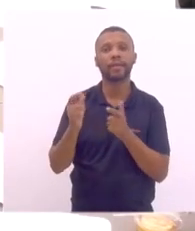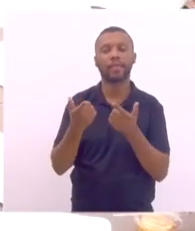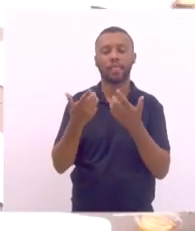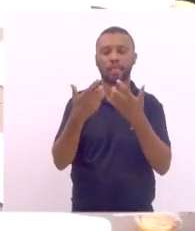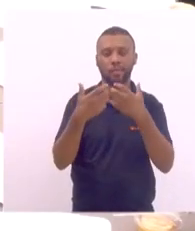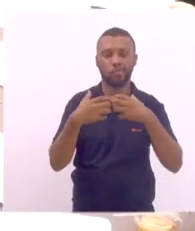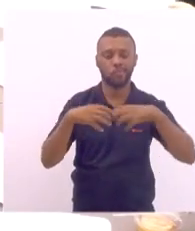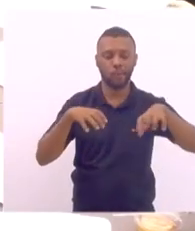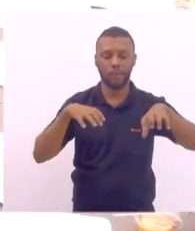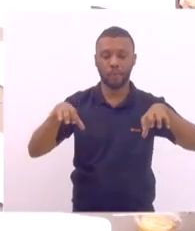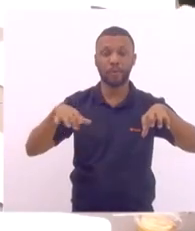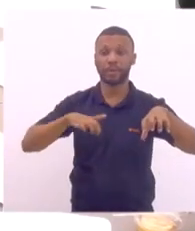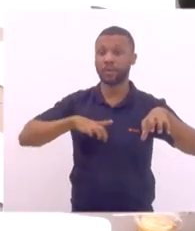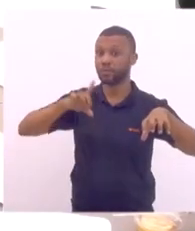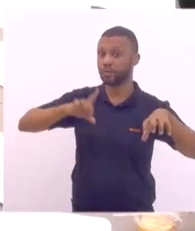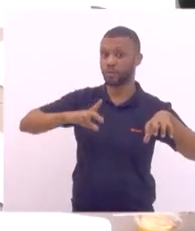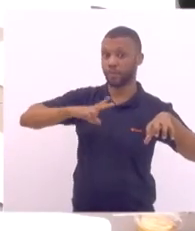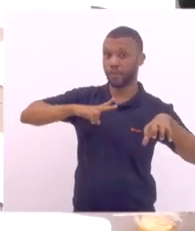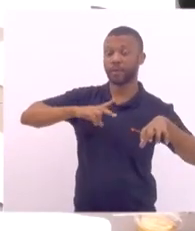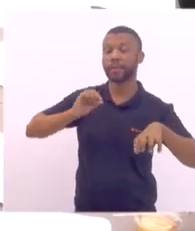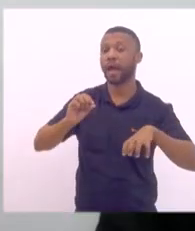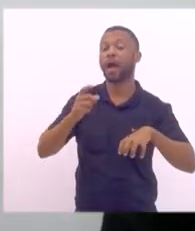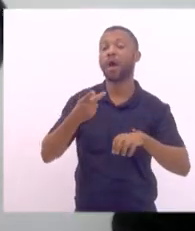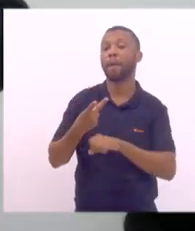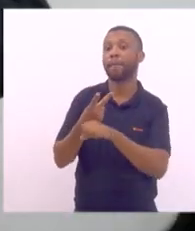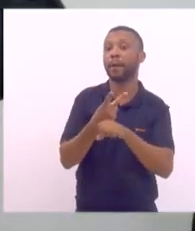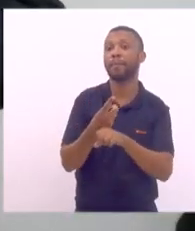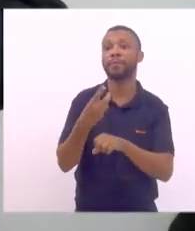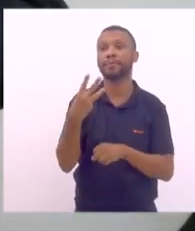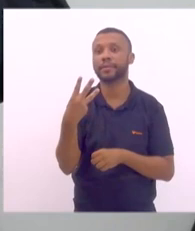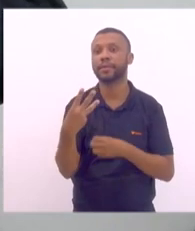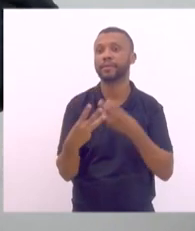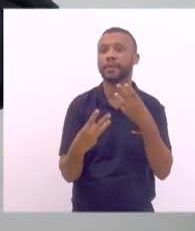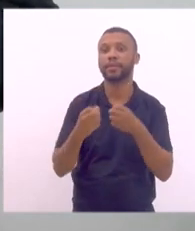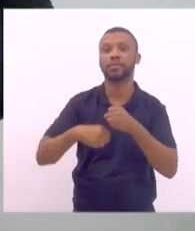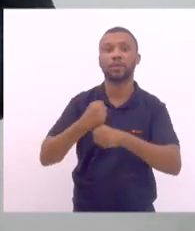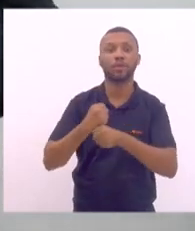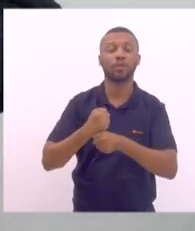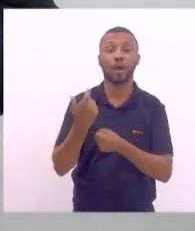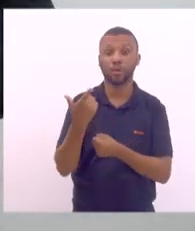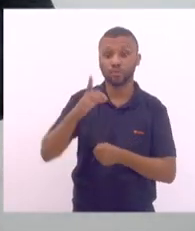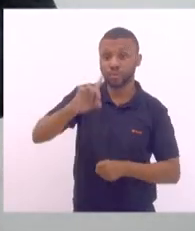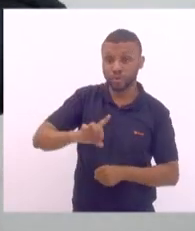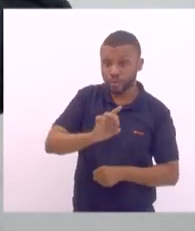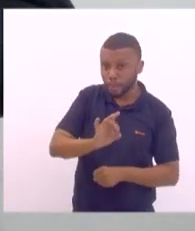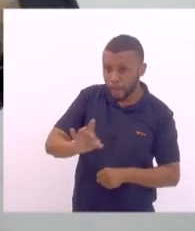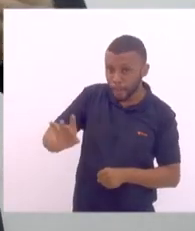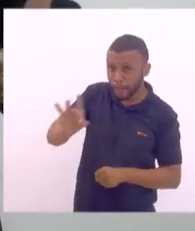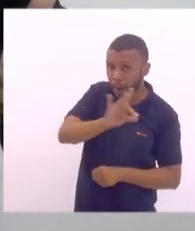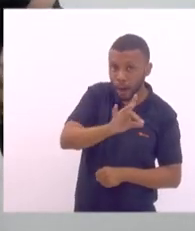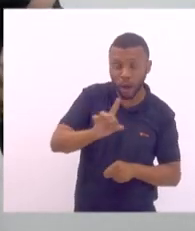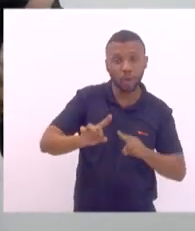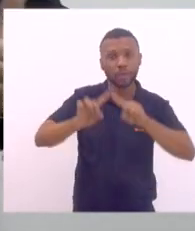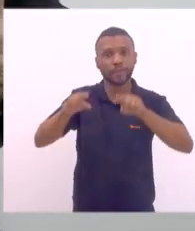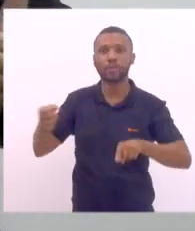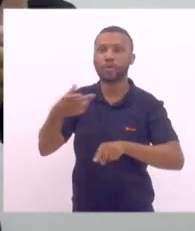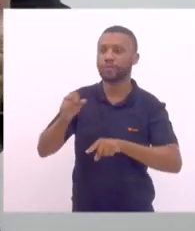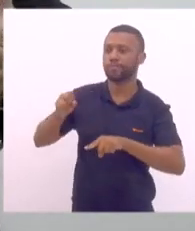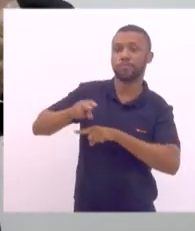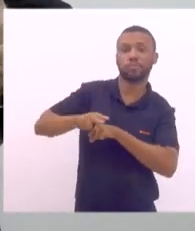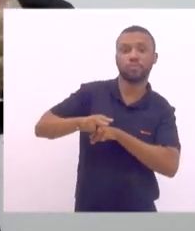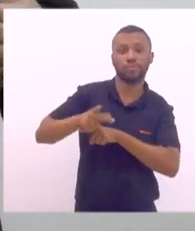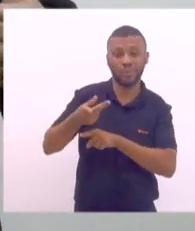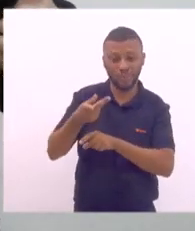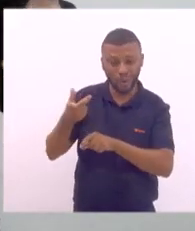gente tem um direito pessoal, que é o triênio. Triênio é direito individual, não é direito de carreira. Tanto que os novos que vão entrar agora não vão